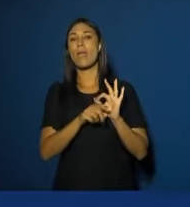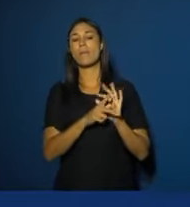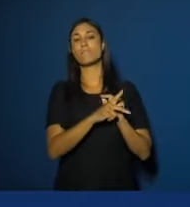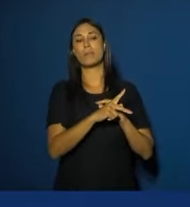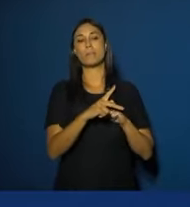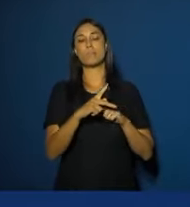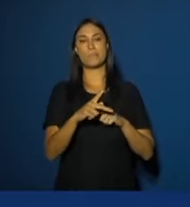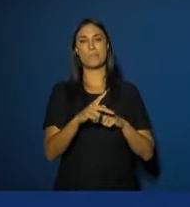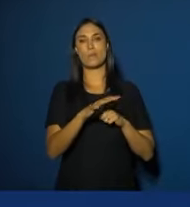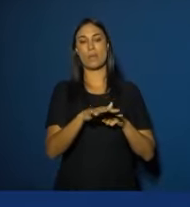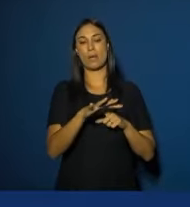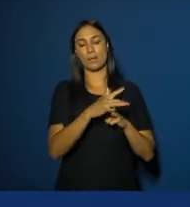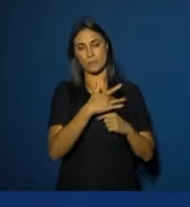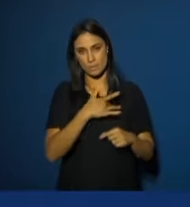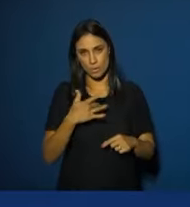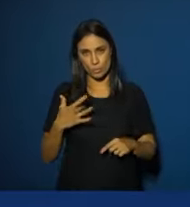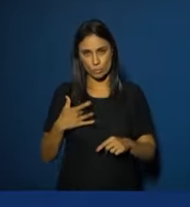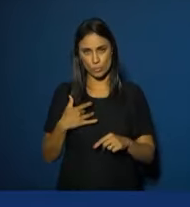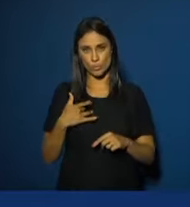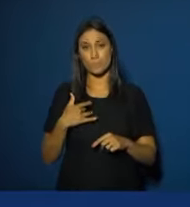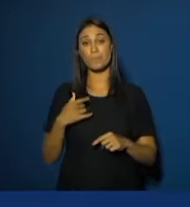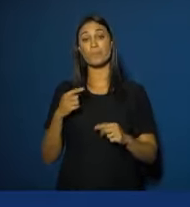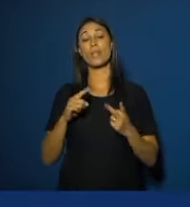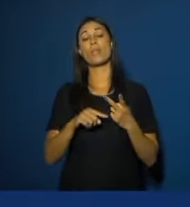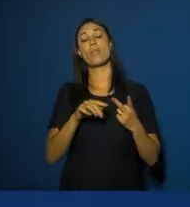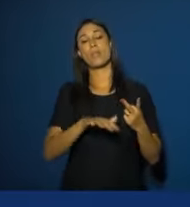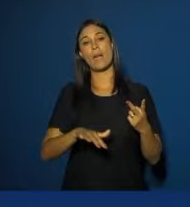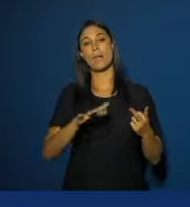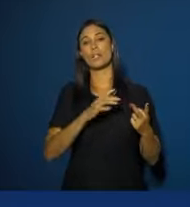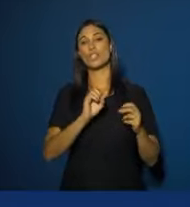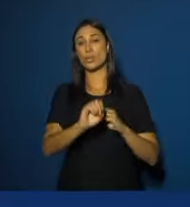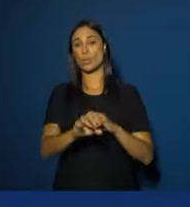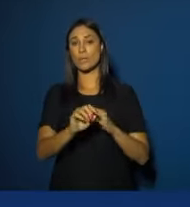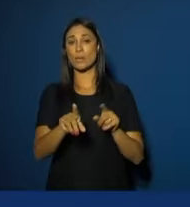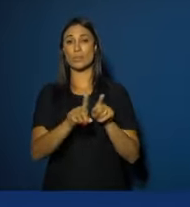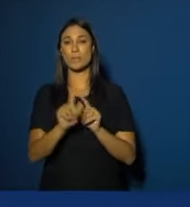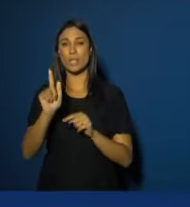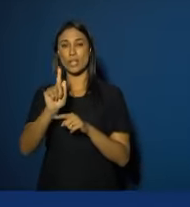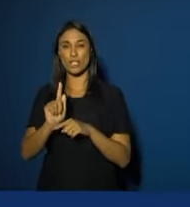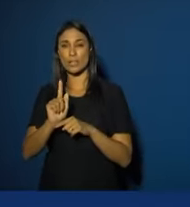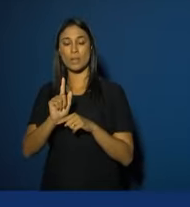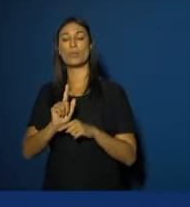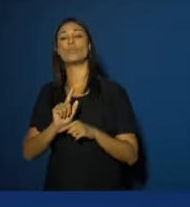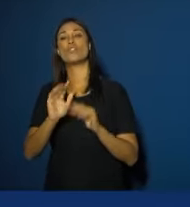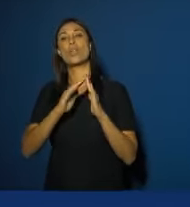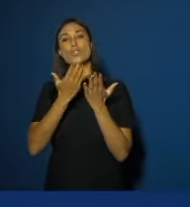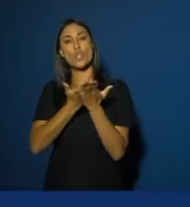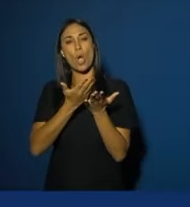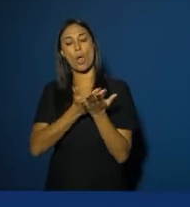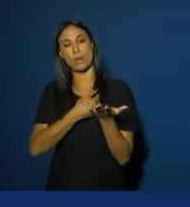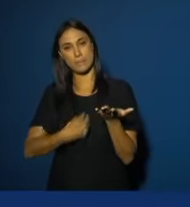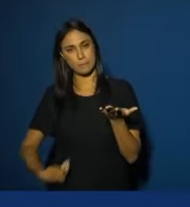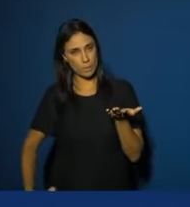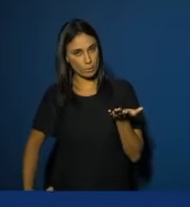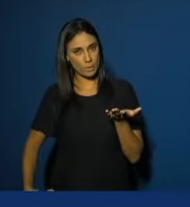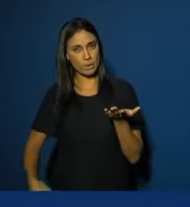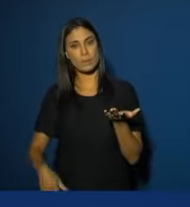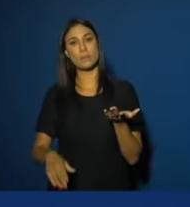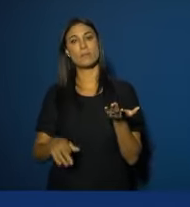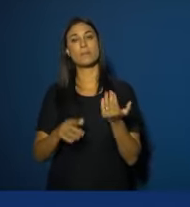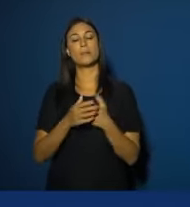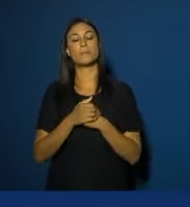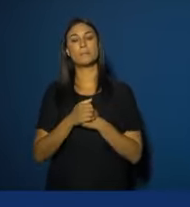área de saúde. Na área de educação também, na gestão de rede pública ou de escolas.